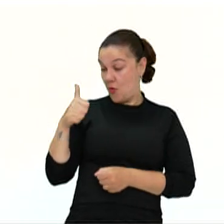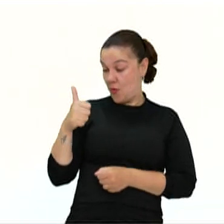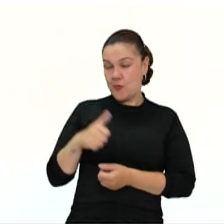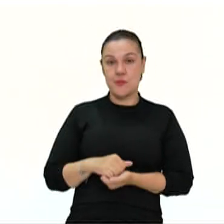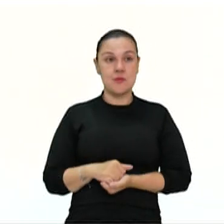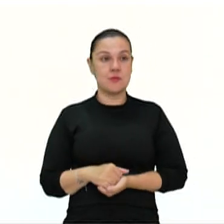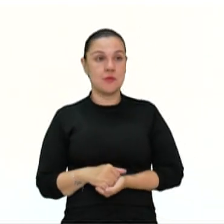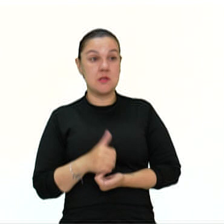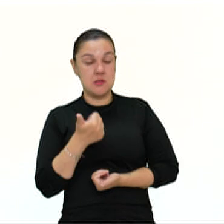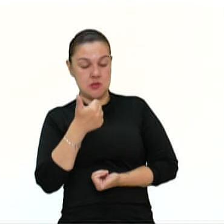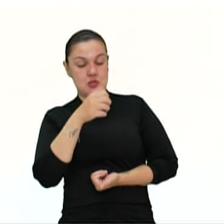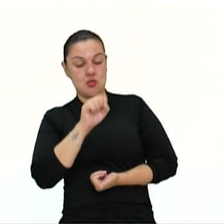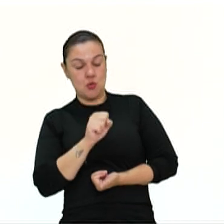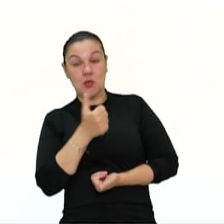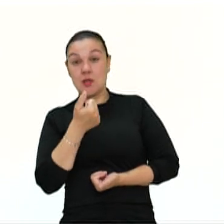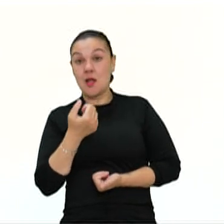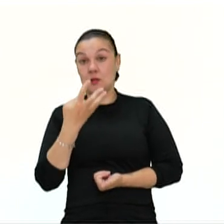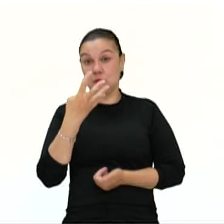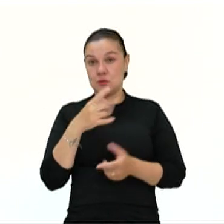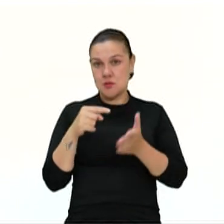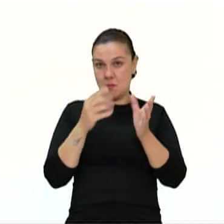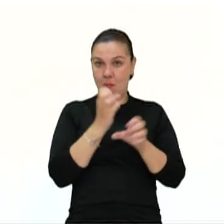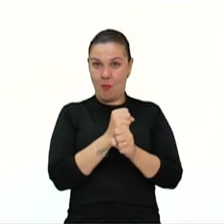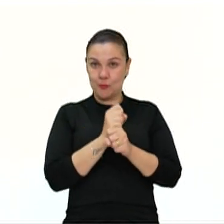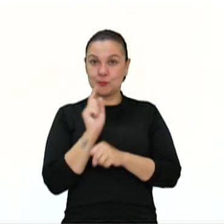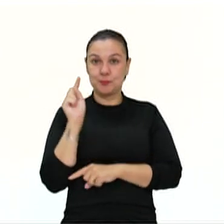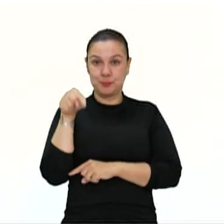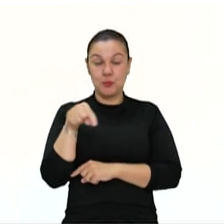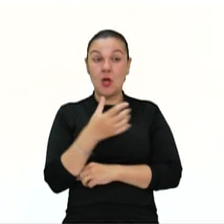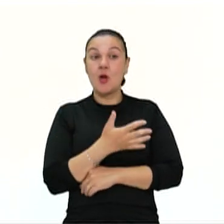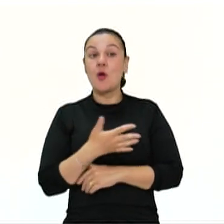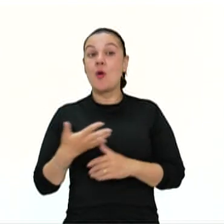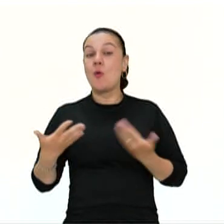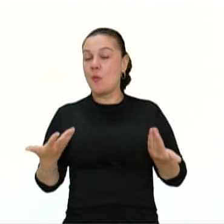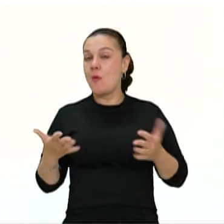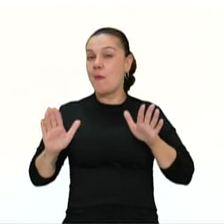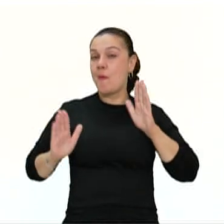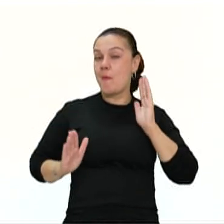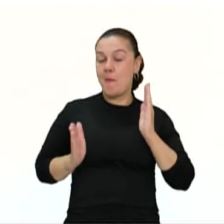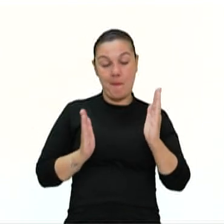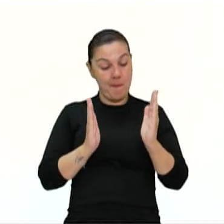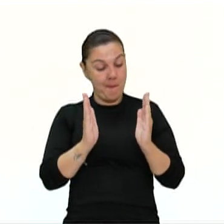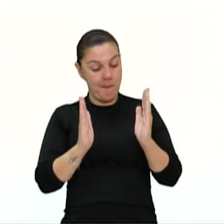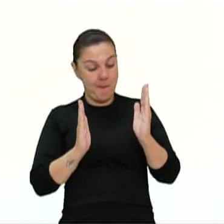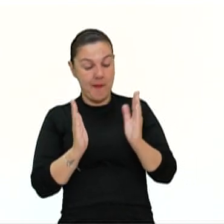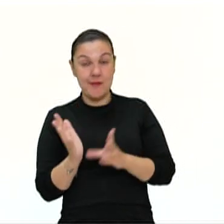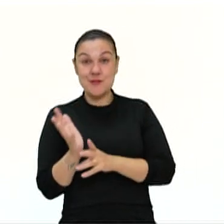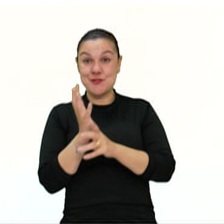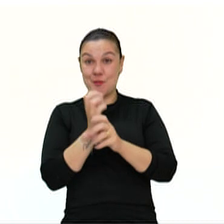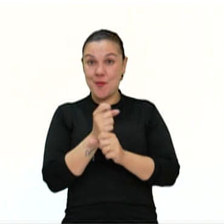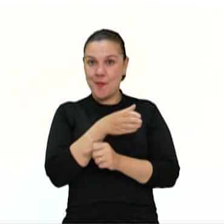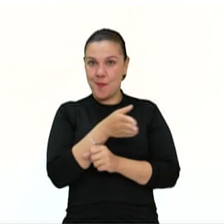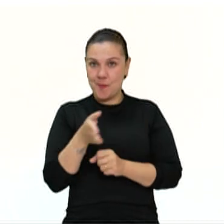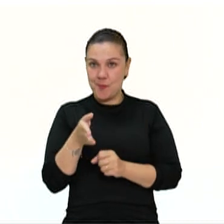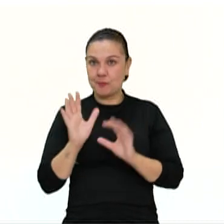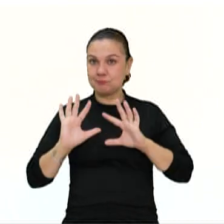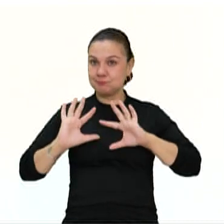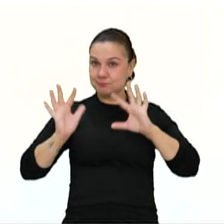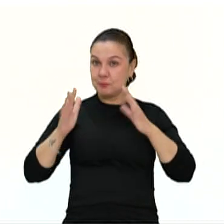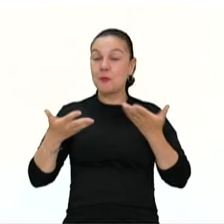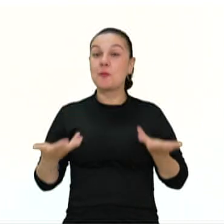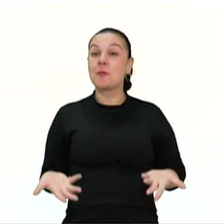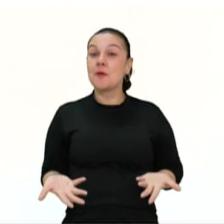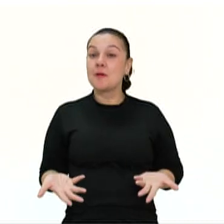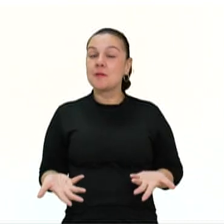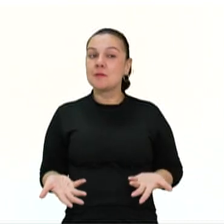11, 18 e 14. Qual foi sua média de pontos nessas partidas? Qual foi a média